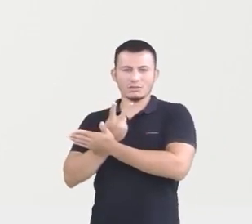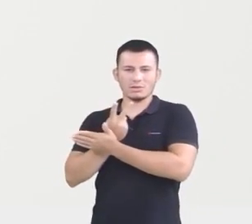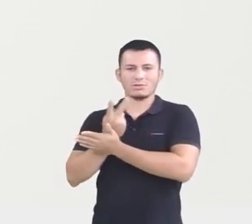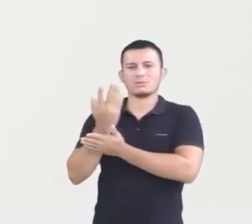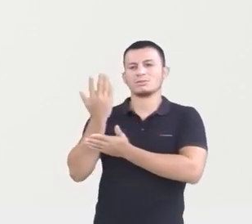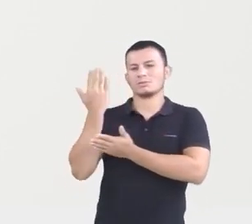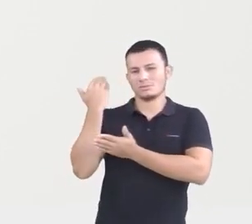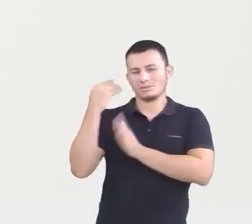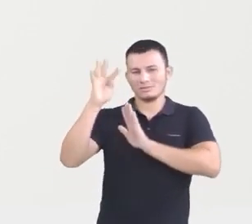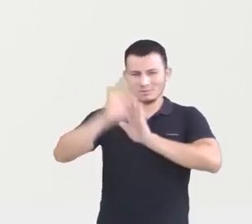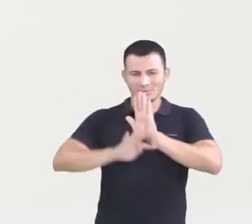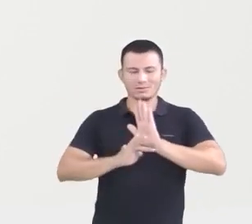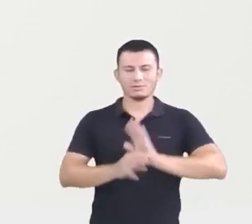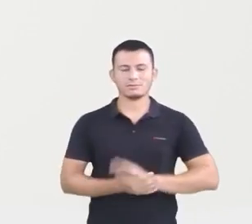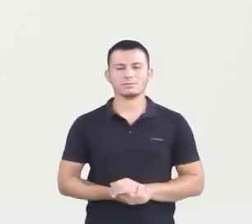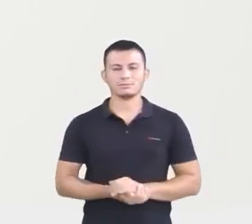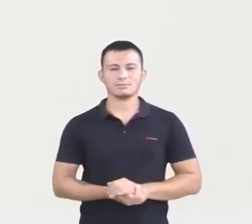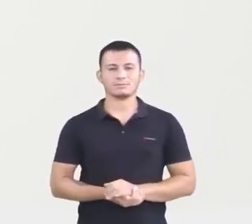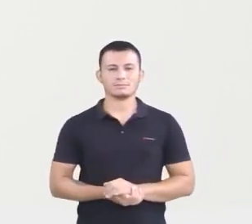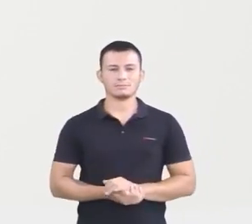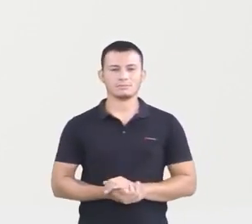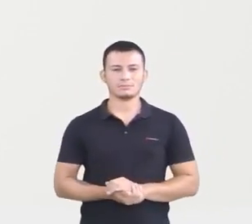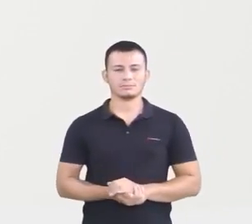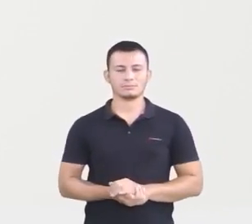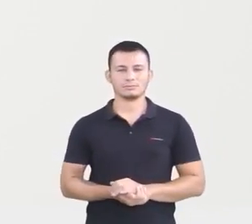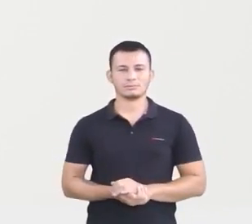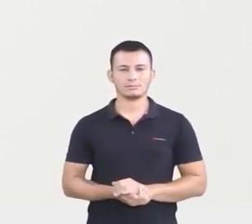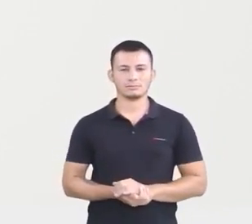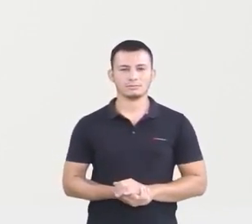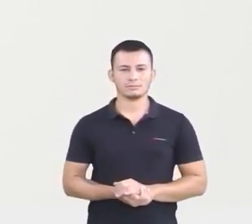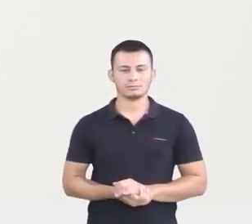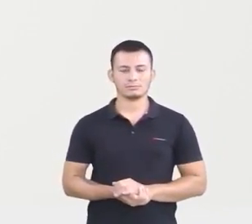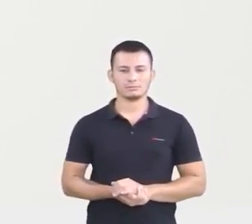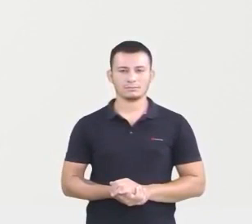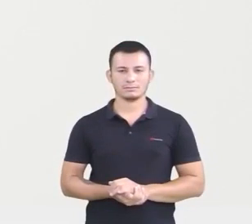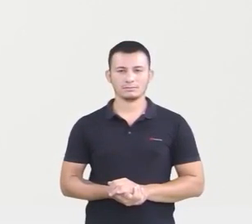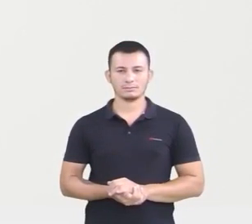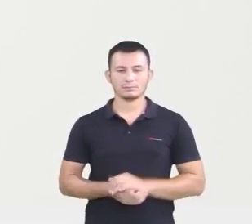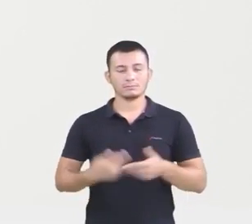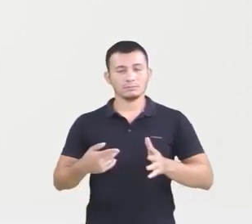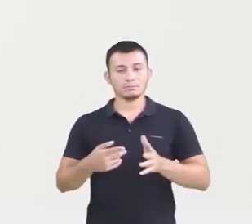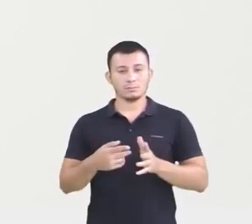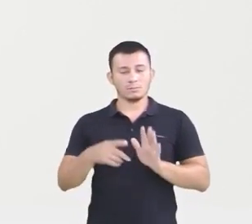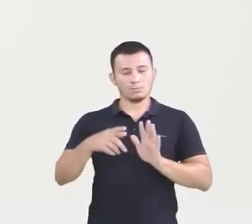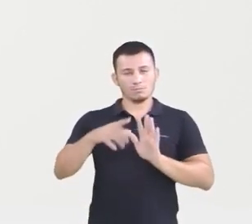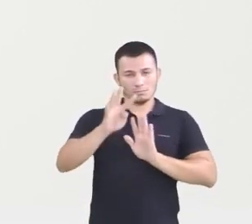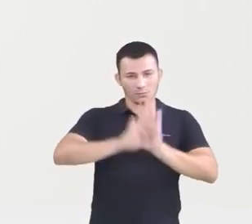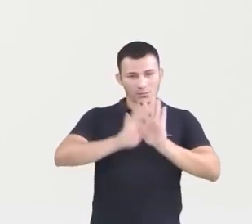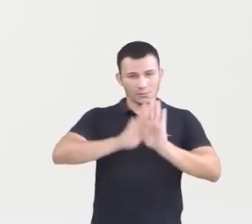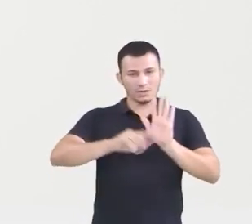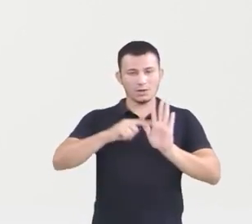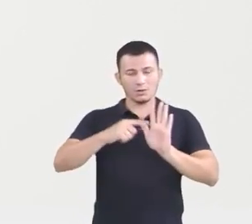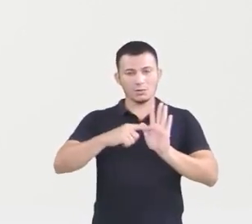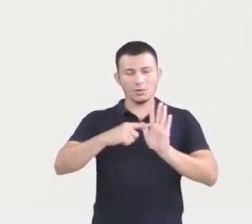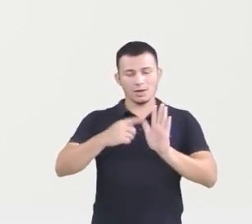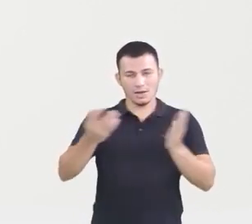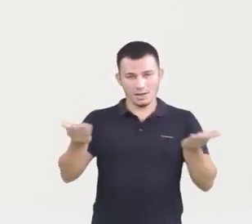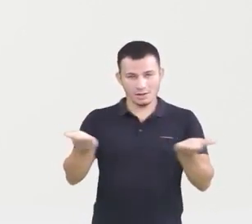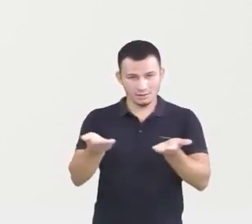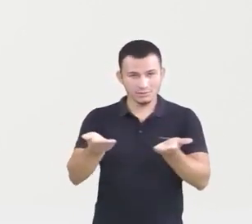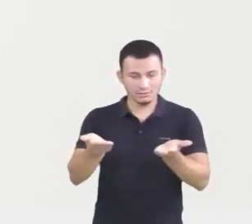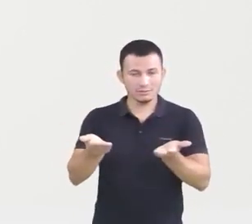no texto. Aqui também. Aqui, no caso, ele está usando já o verbo no